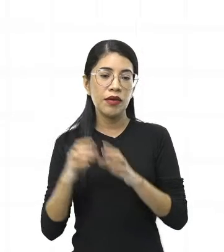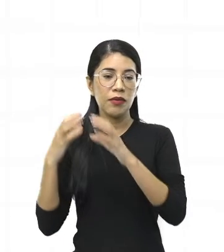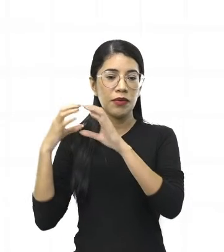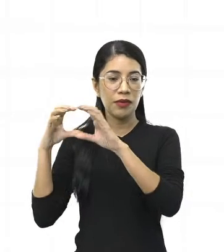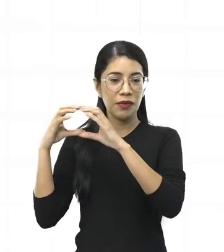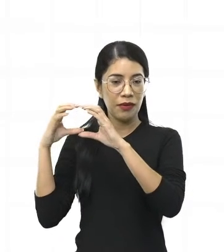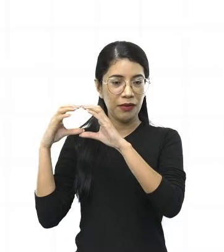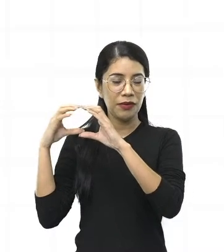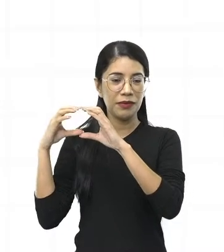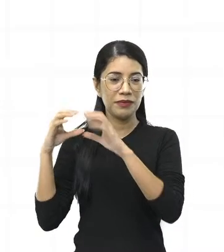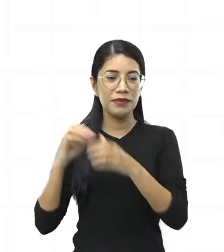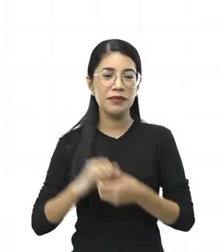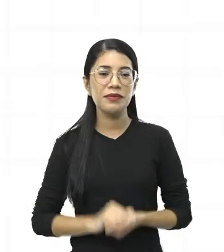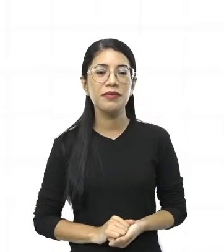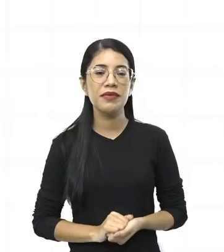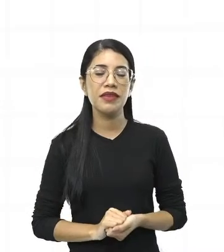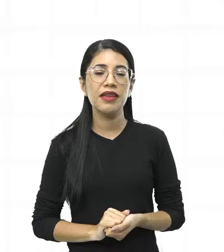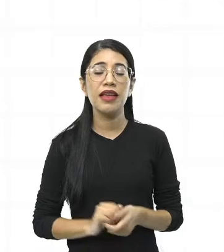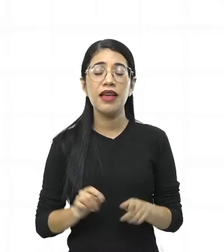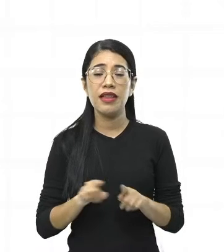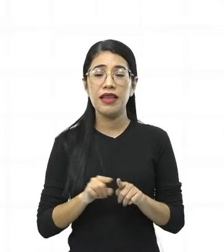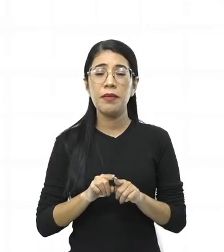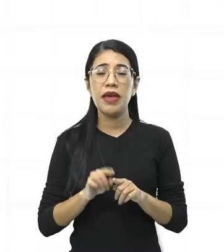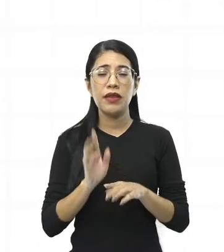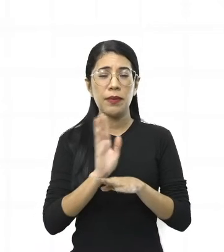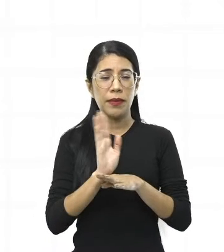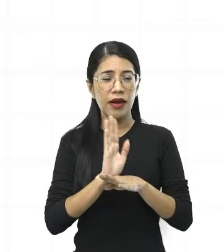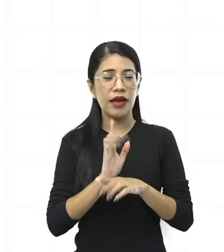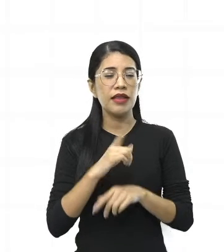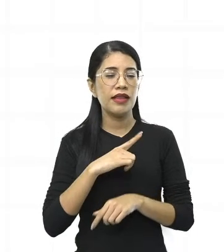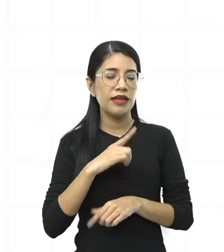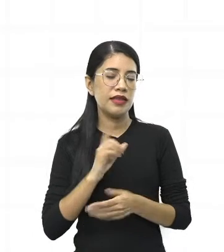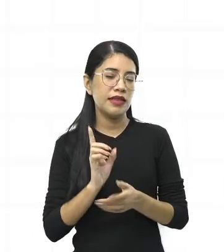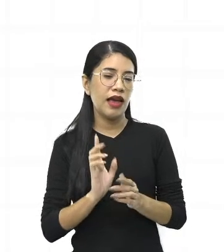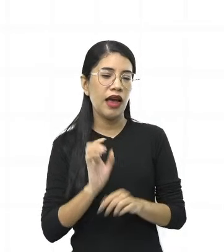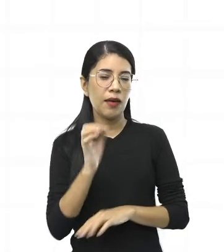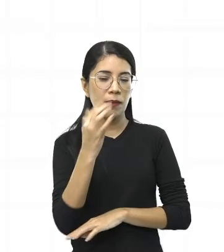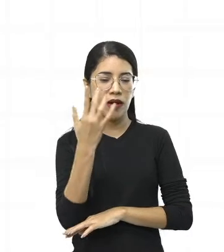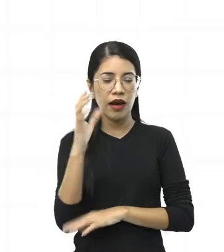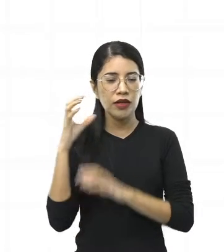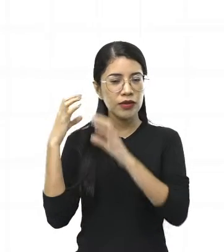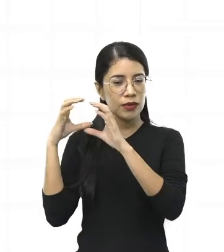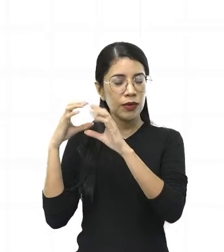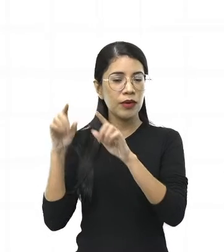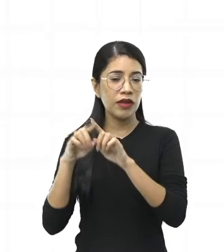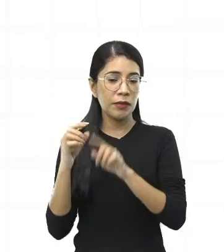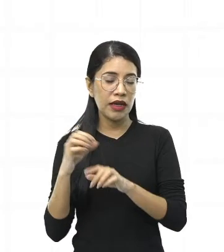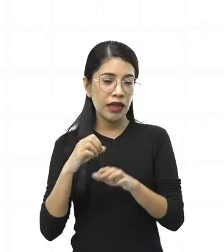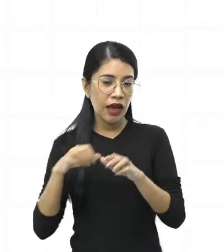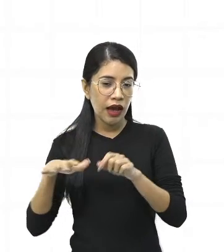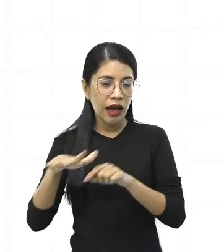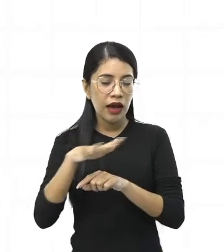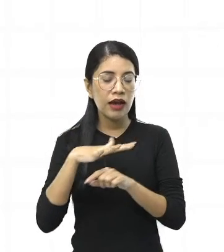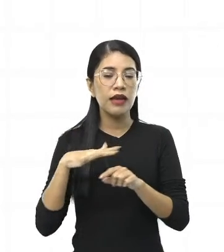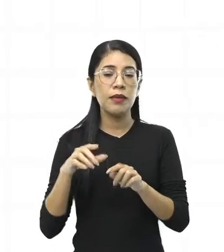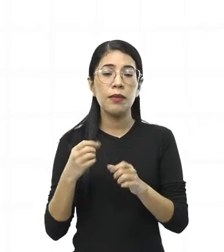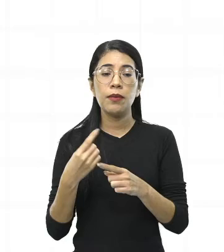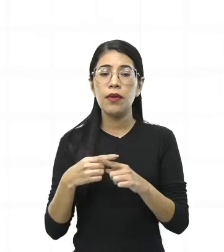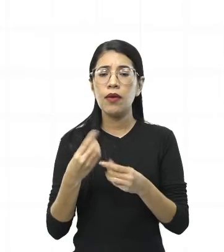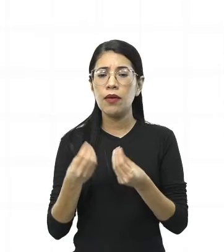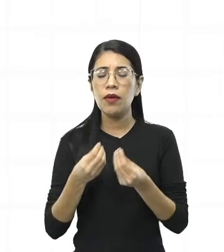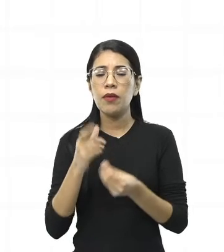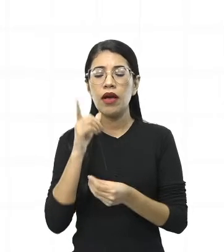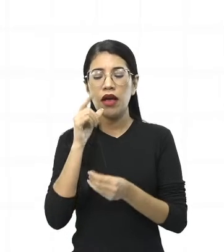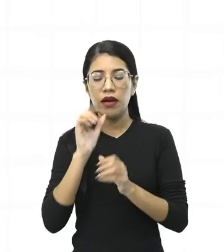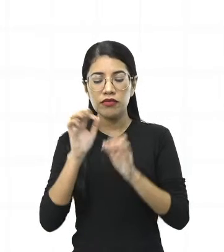que nos desenhos animados há sempre coqueiros em ilhas isoladas? Pois é, eles chegaram lá porque suas sementes